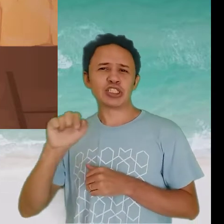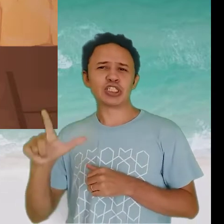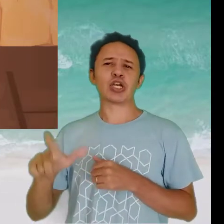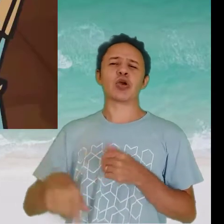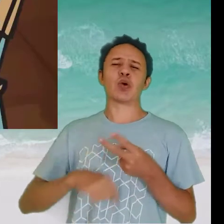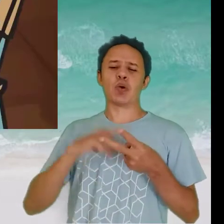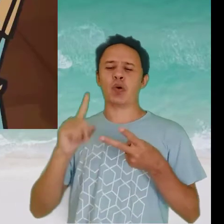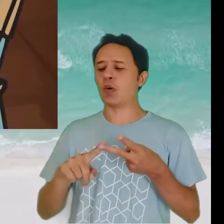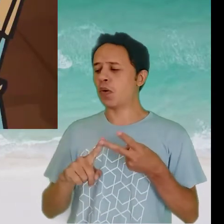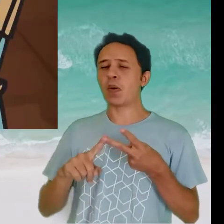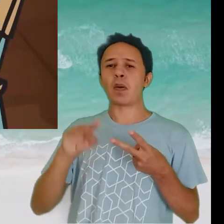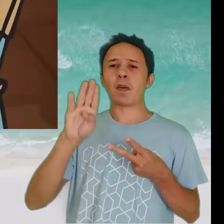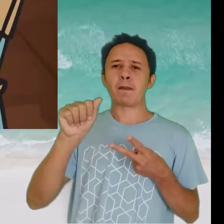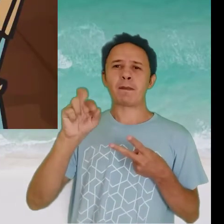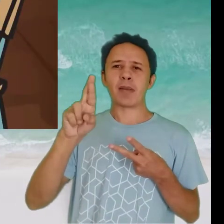Gil Eanes,